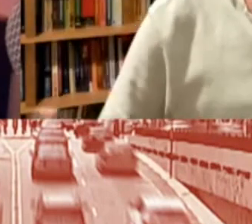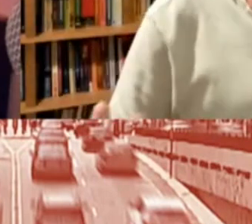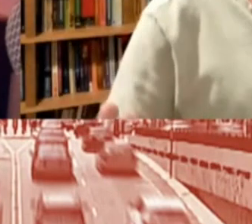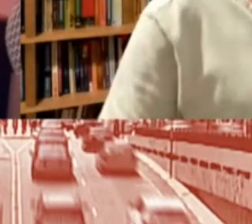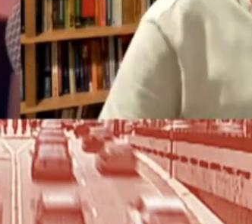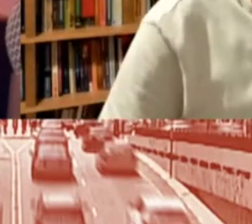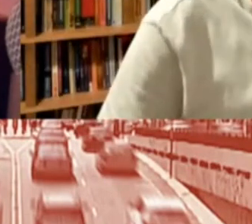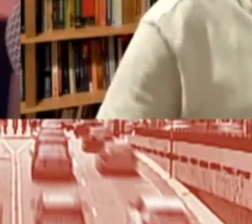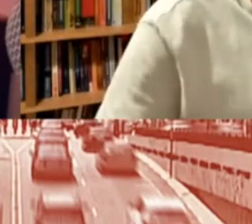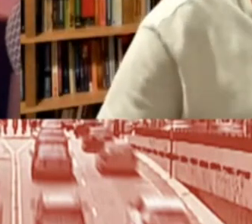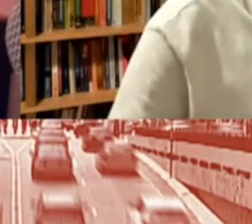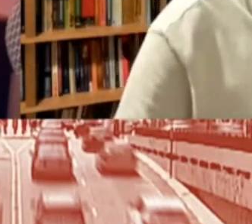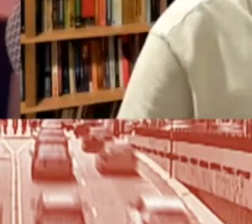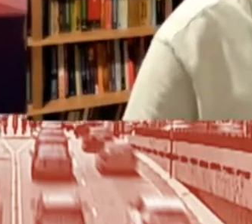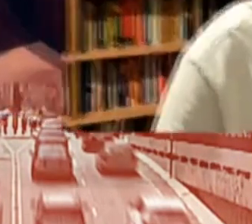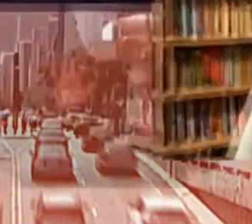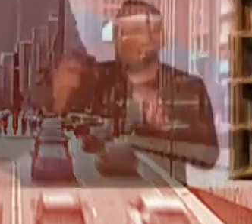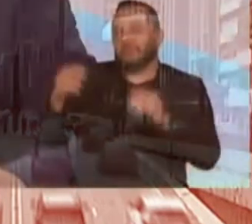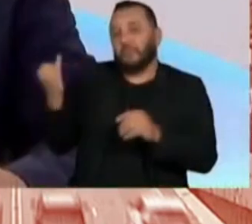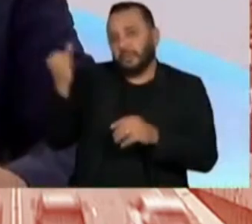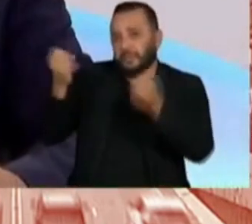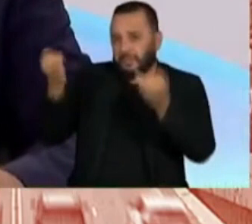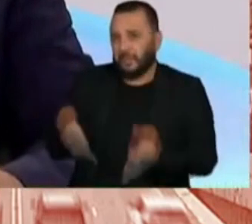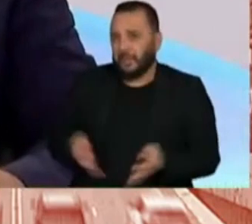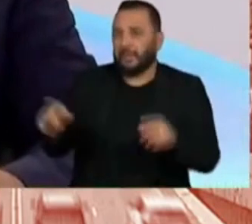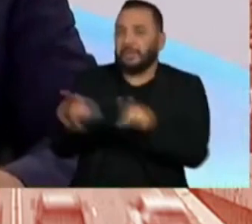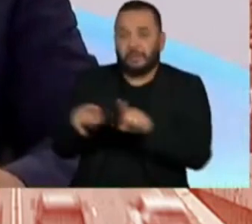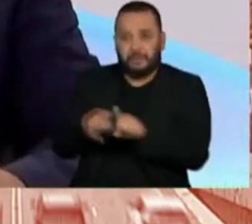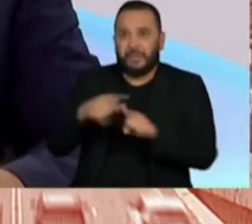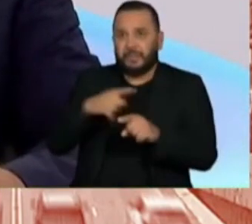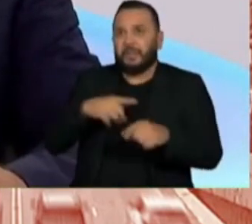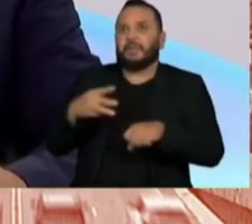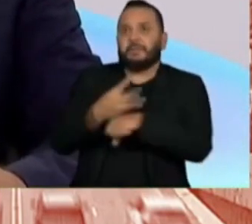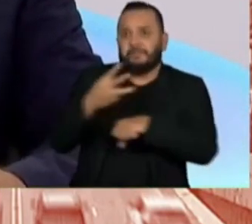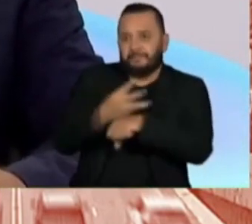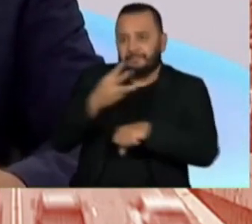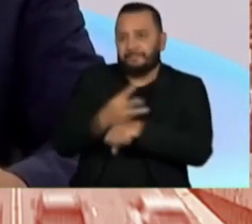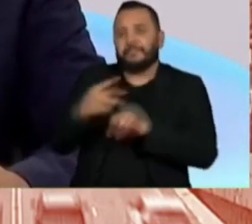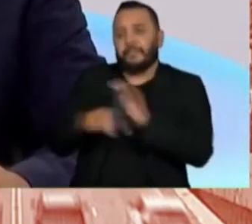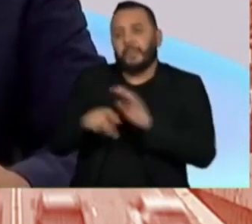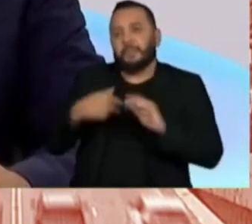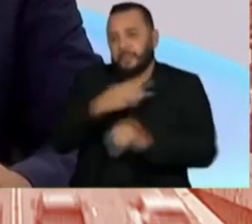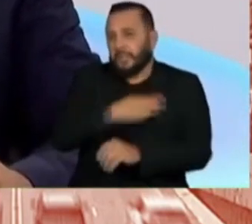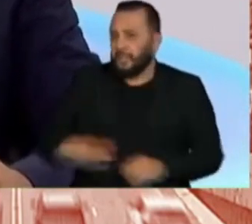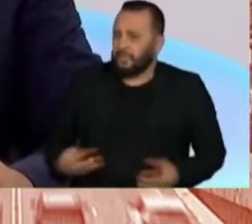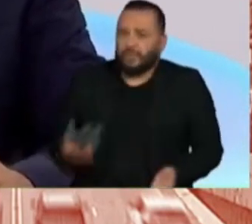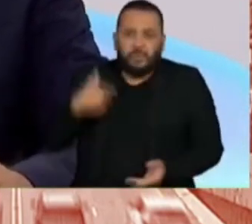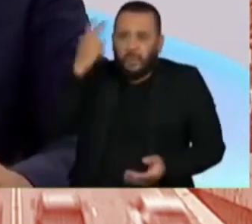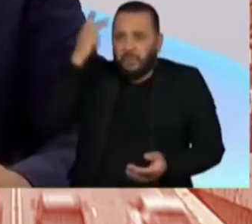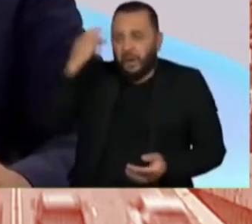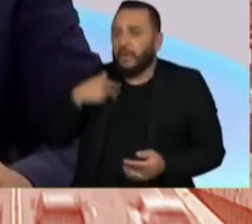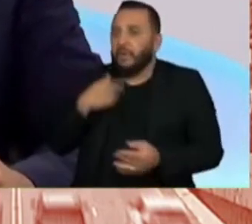quê. Me parece que foi uma sinalização dele, mais ou menos o seguinte, ó, não mexam comigo. Ou seja, o recado do Lula foi